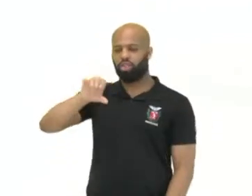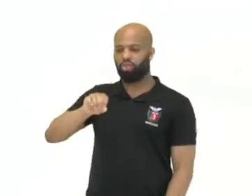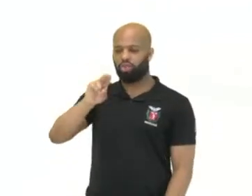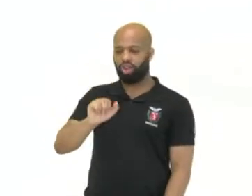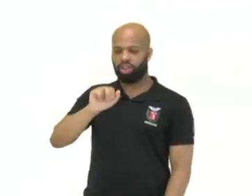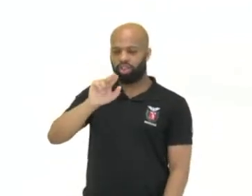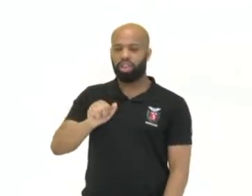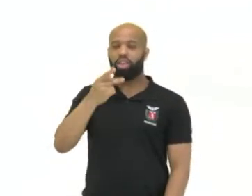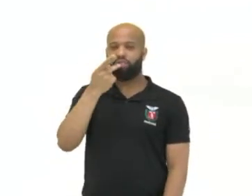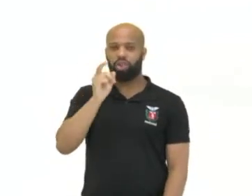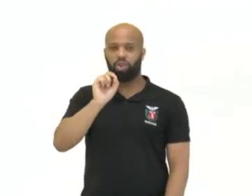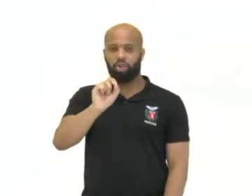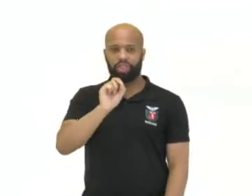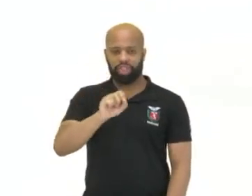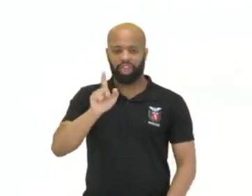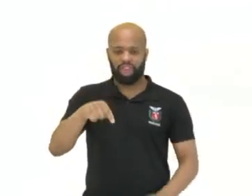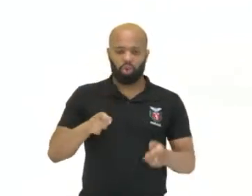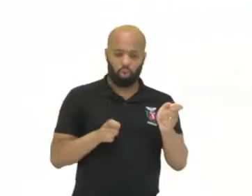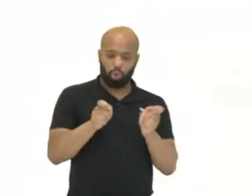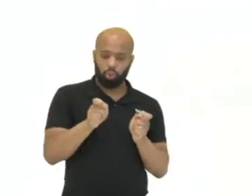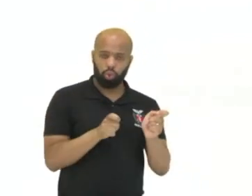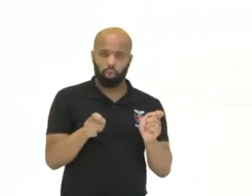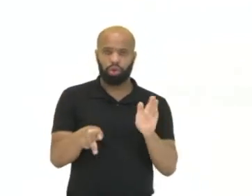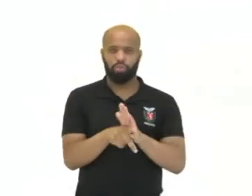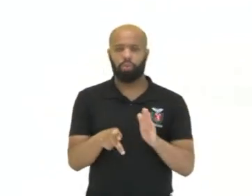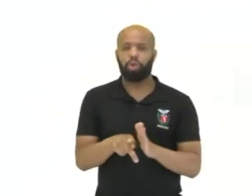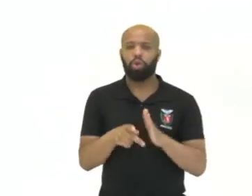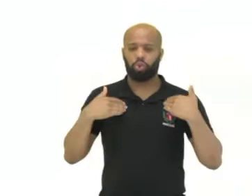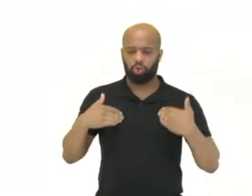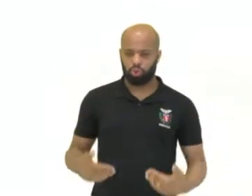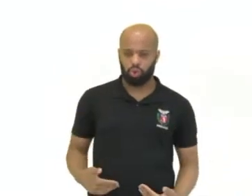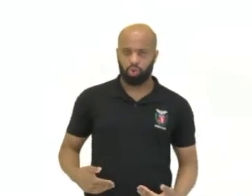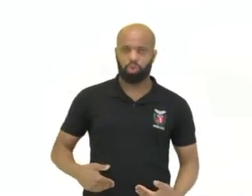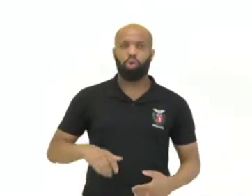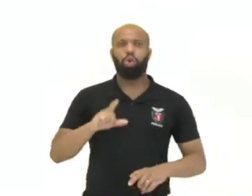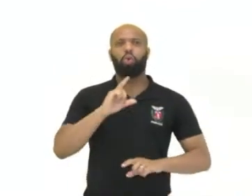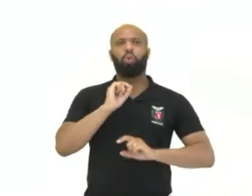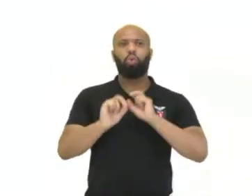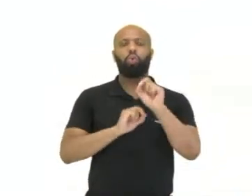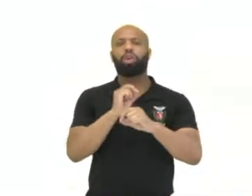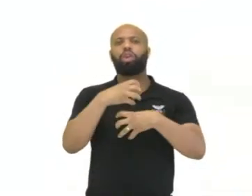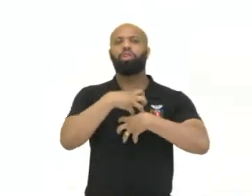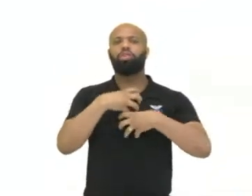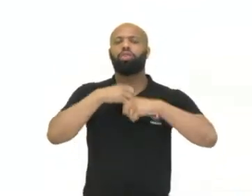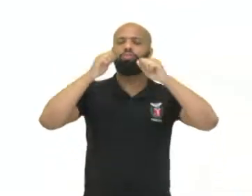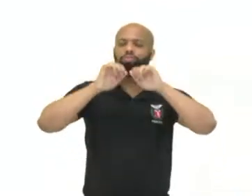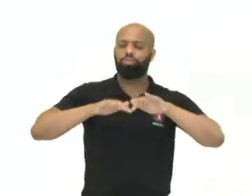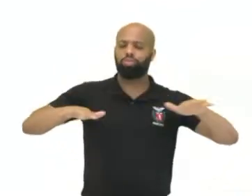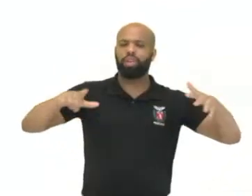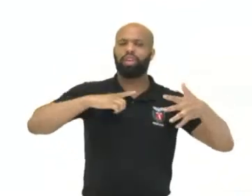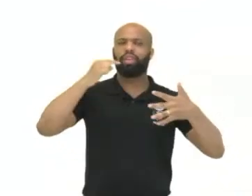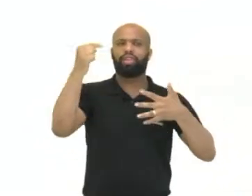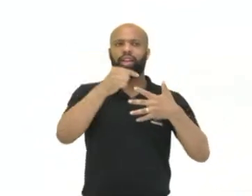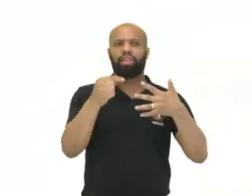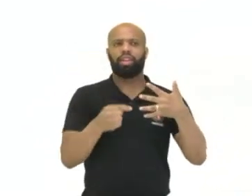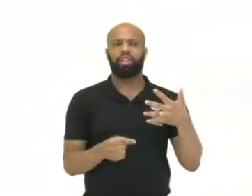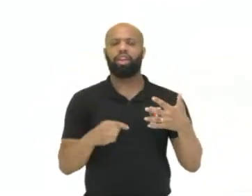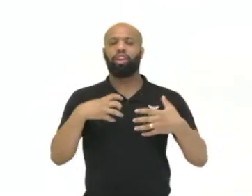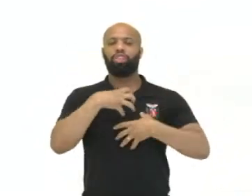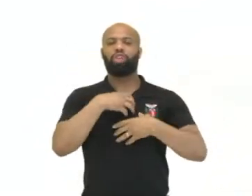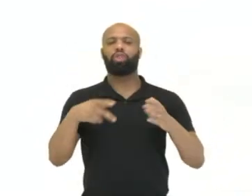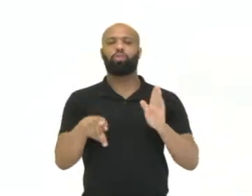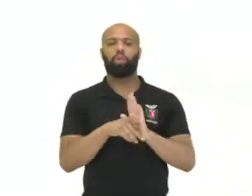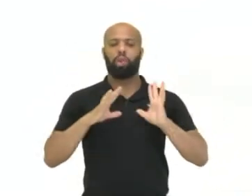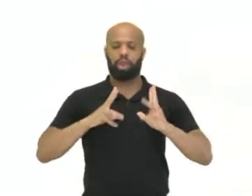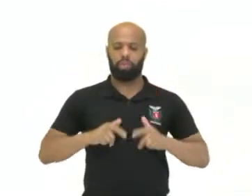necessidade de controle social dos corpos estaria na medida higienista, que difundiu uma série de hábitos de